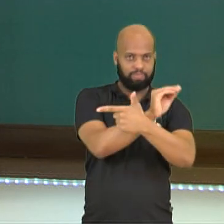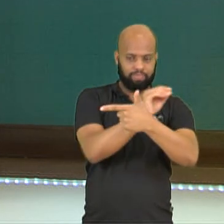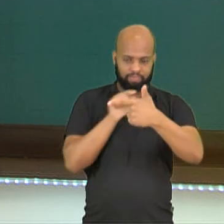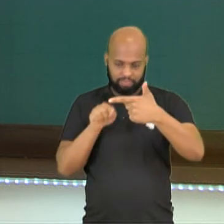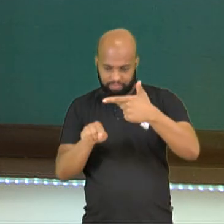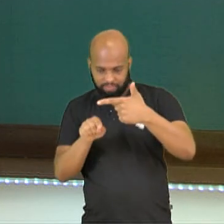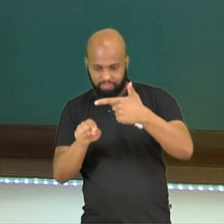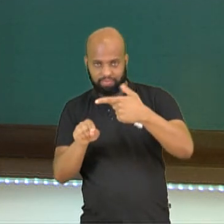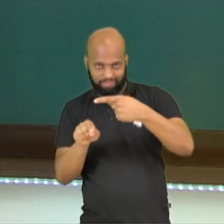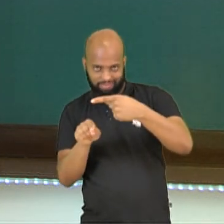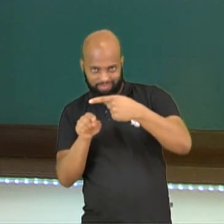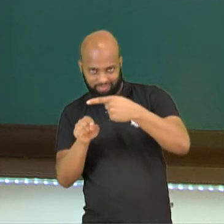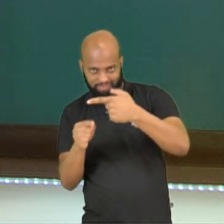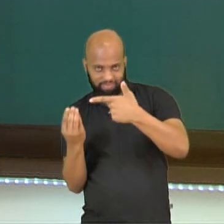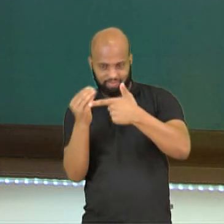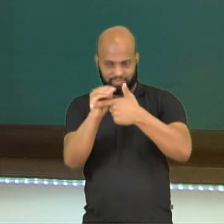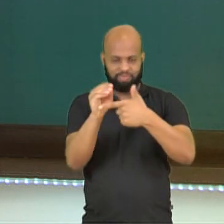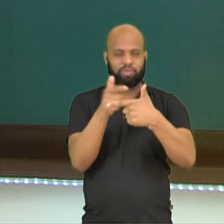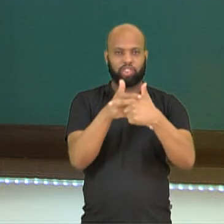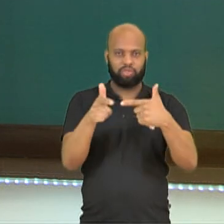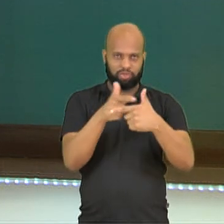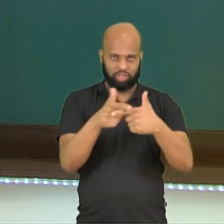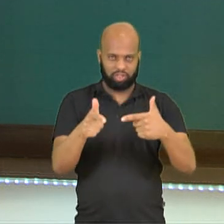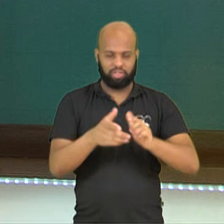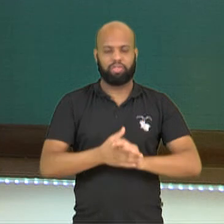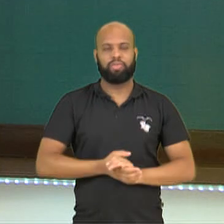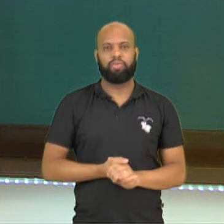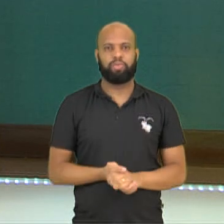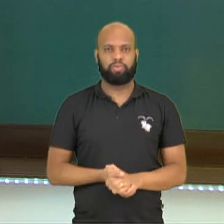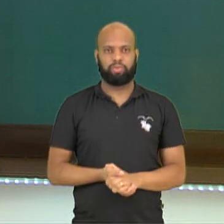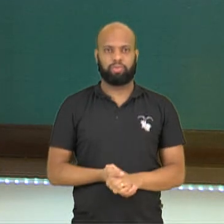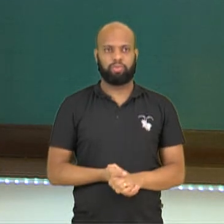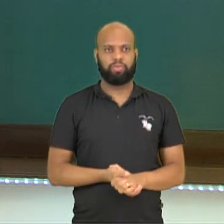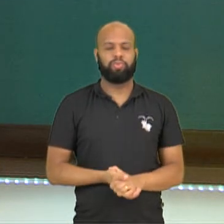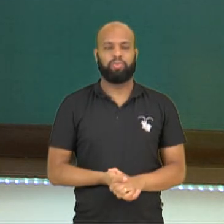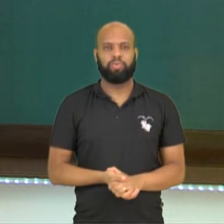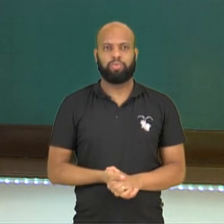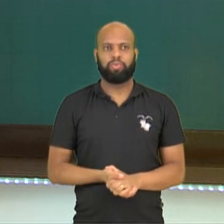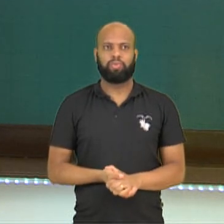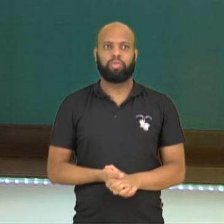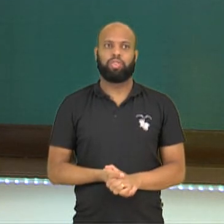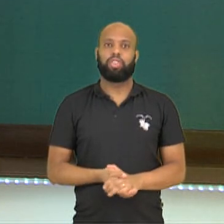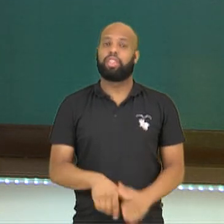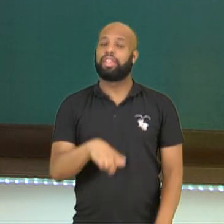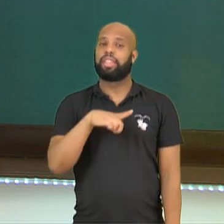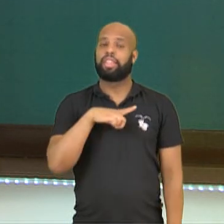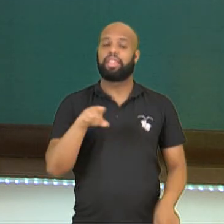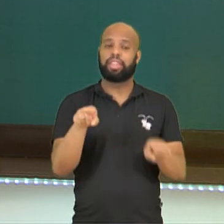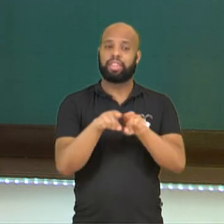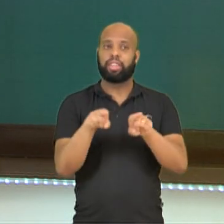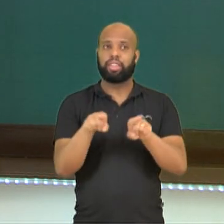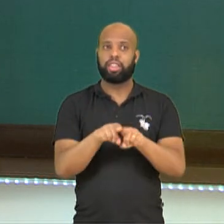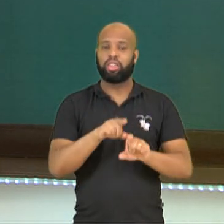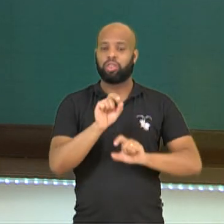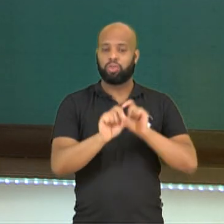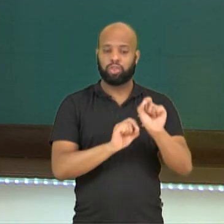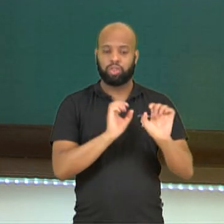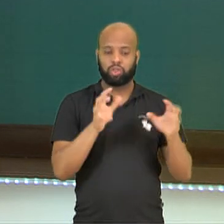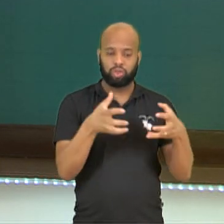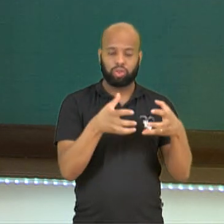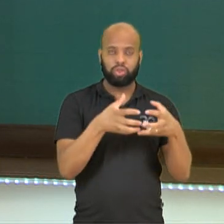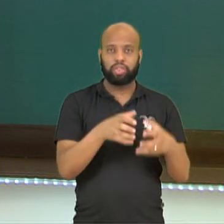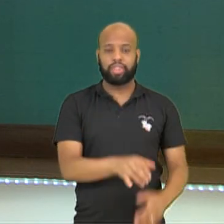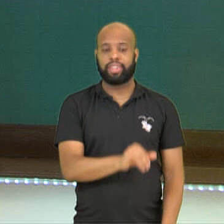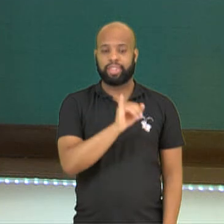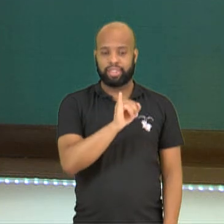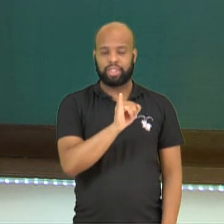decimais e fração, que são os diferentões ali do conjunto dos racionais. E daí nós temos os irracionais, que é